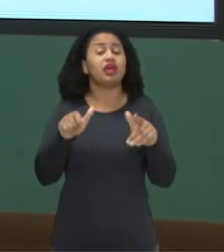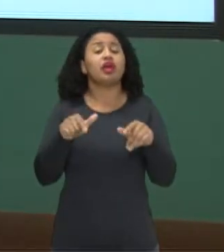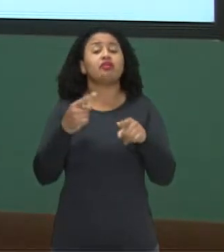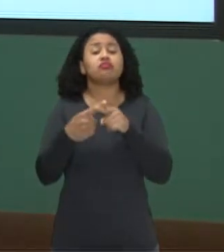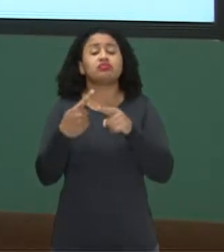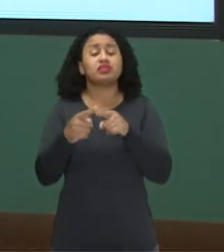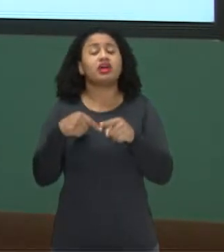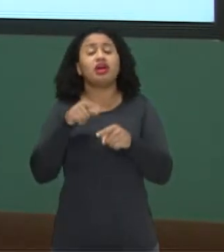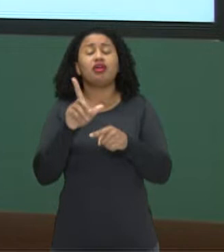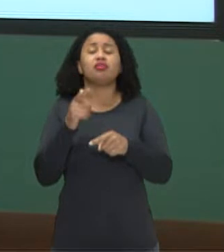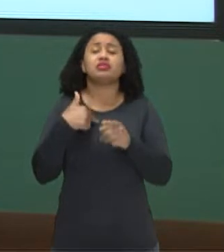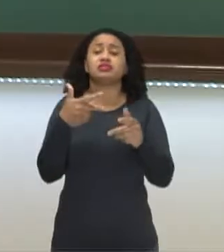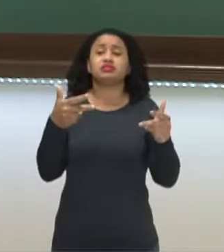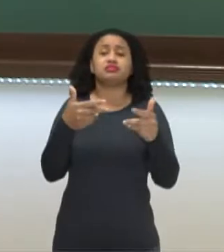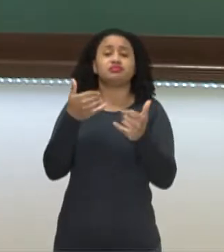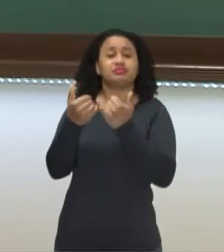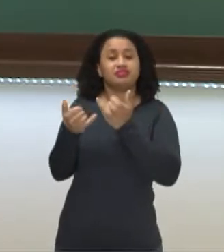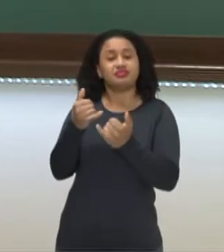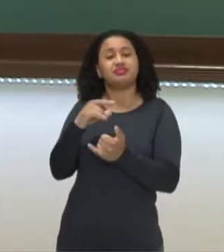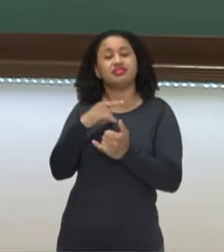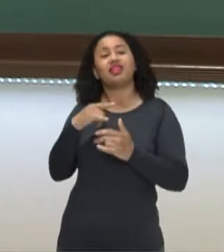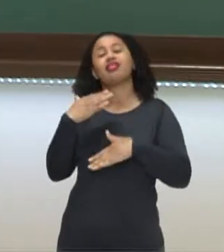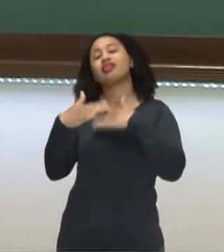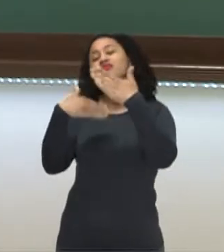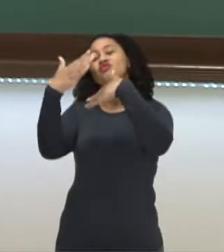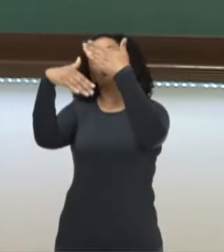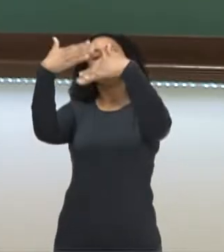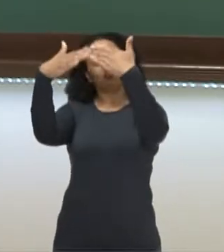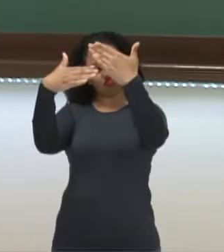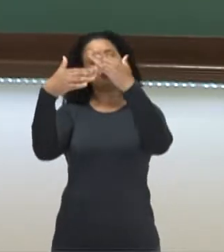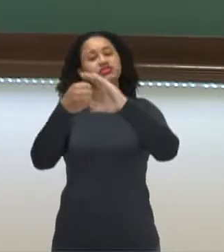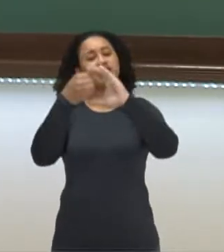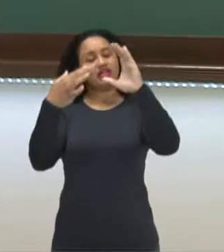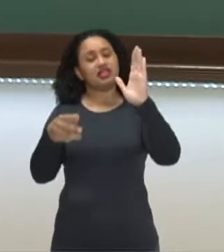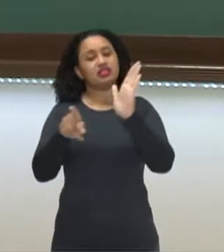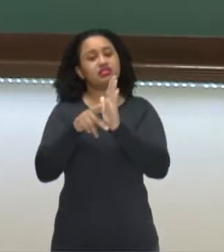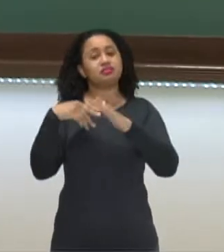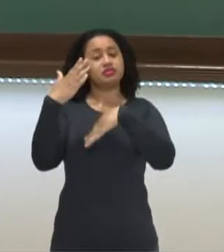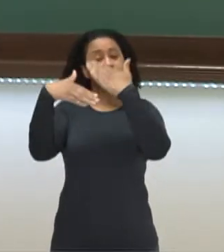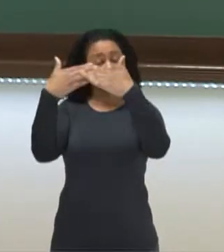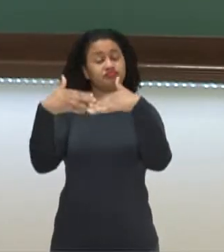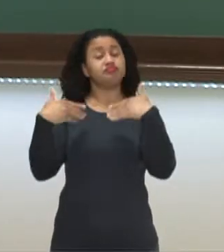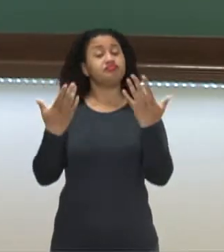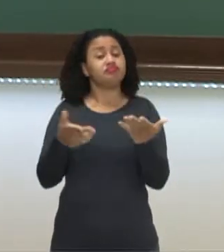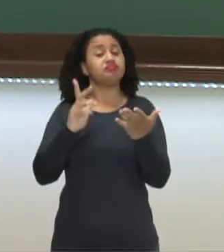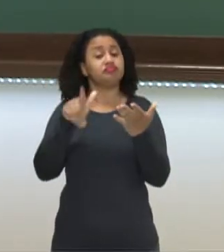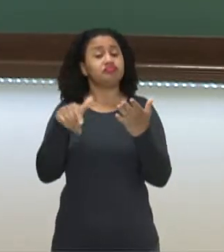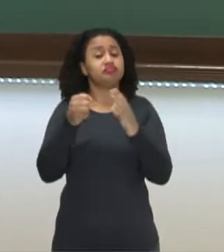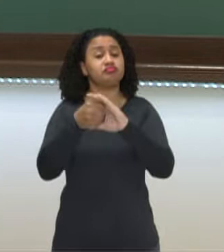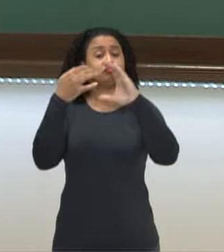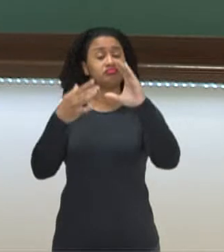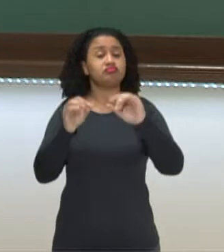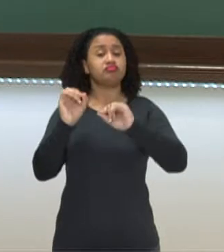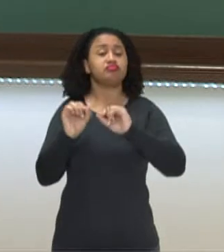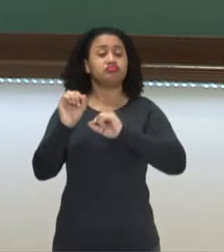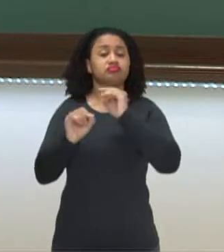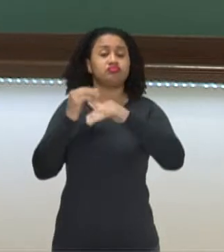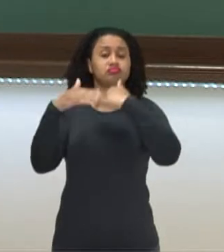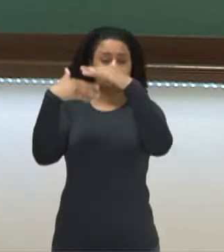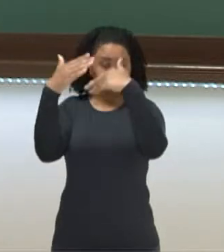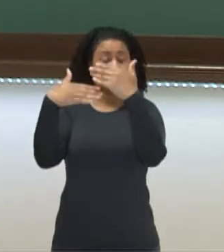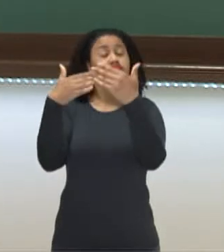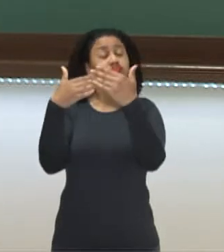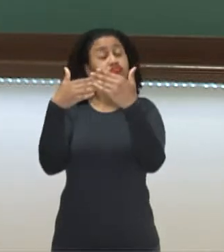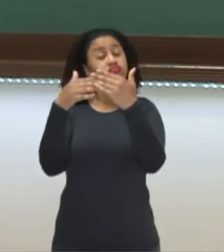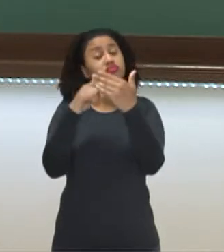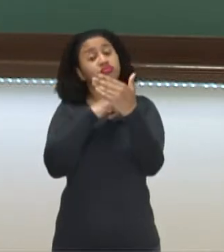uma das evidências da evolução dos seres vivos. E esta evidência, essas